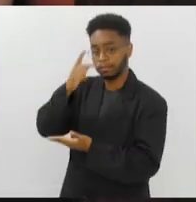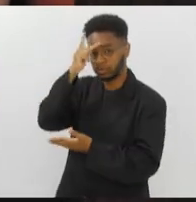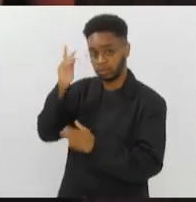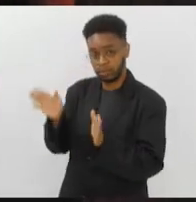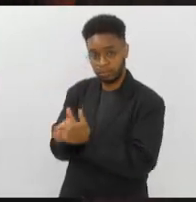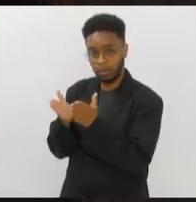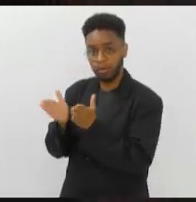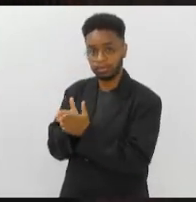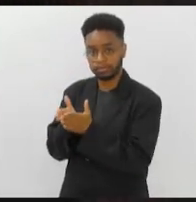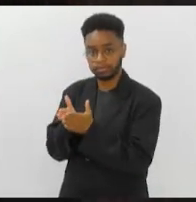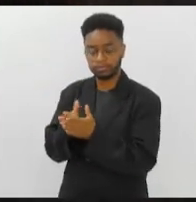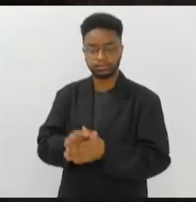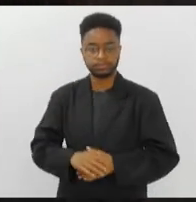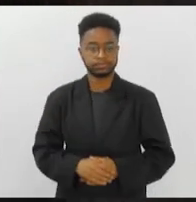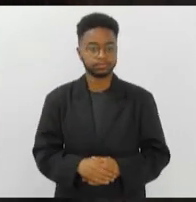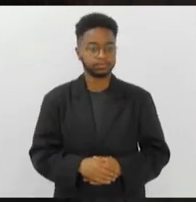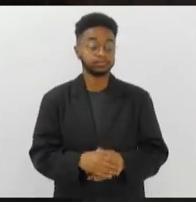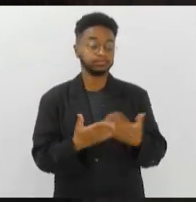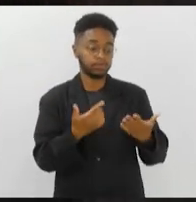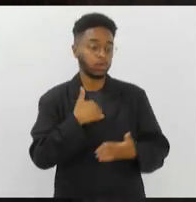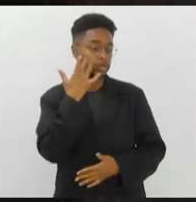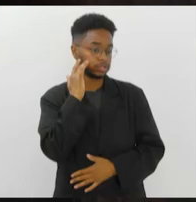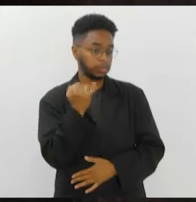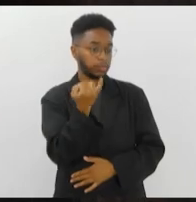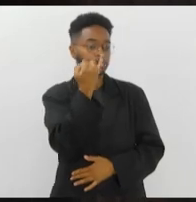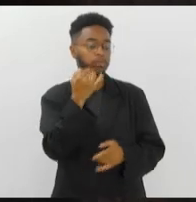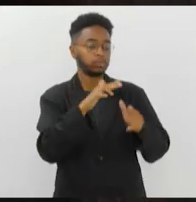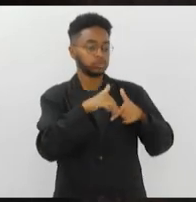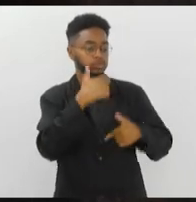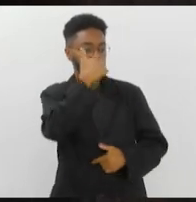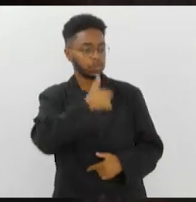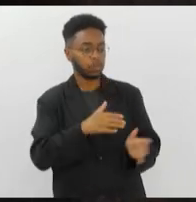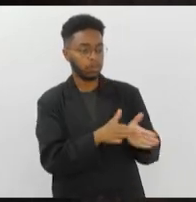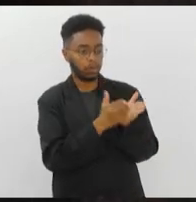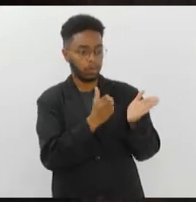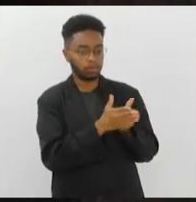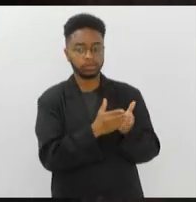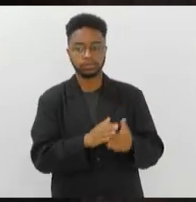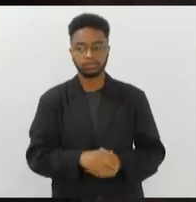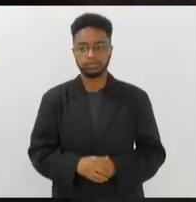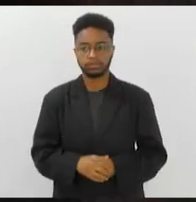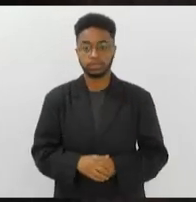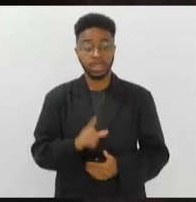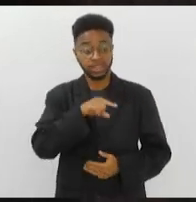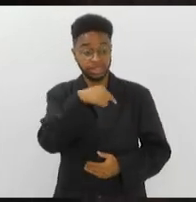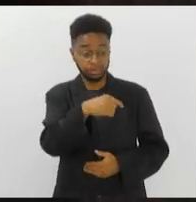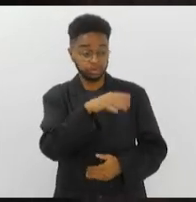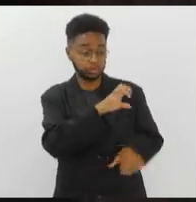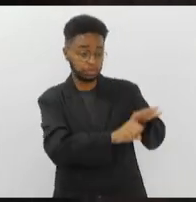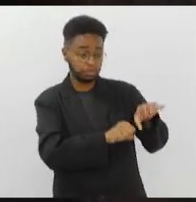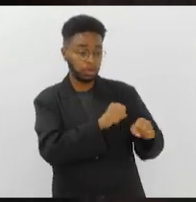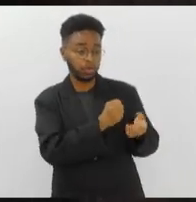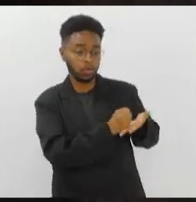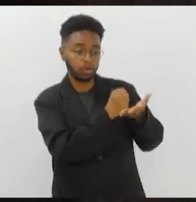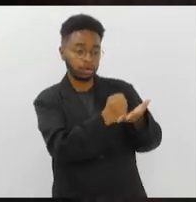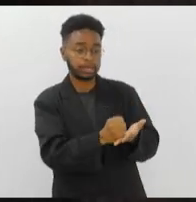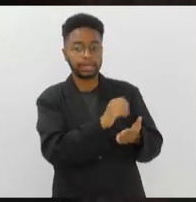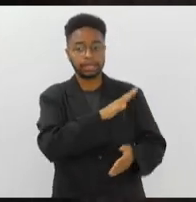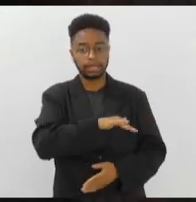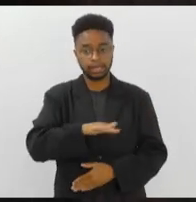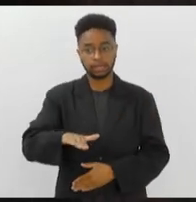pobres. E eu me importei, porque eu sou pobre. Depois levaram as crianças.